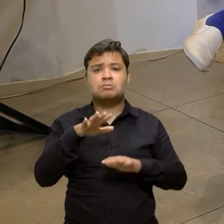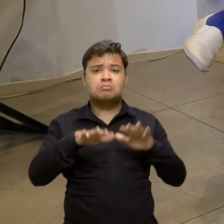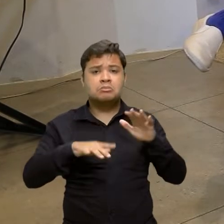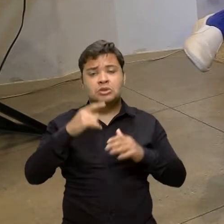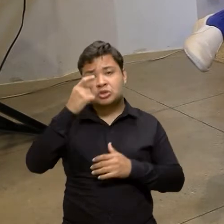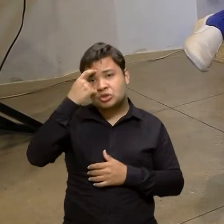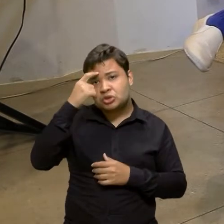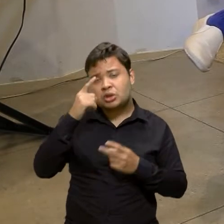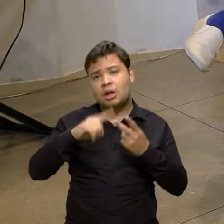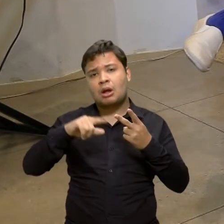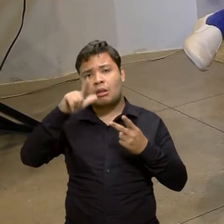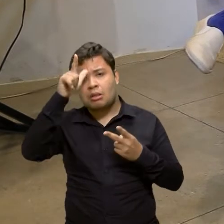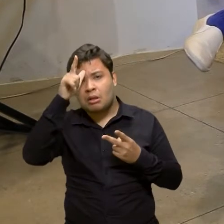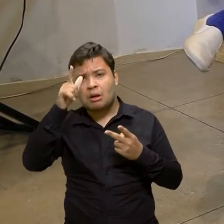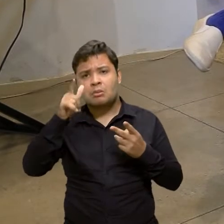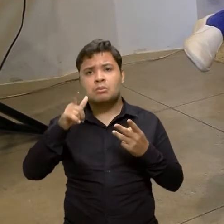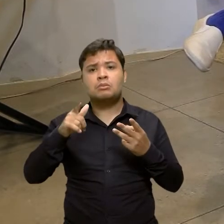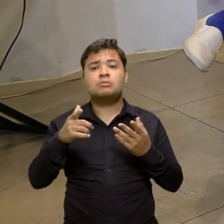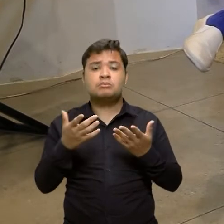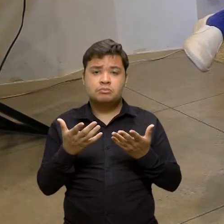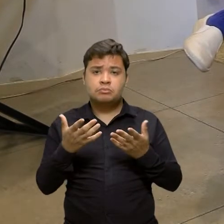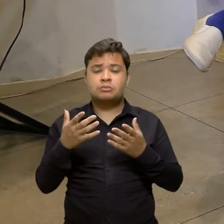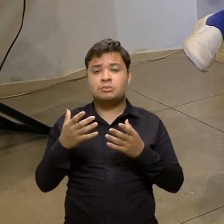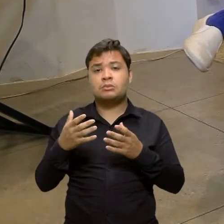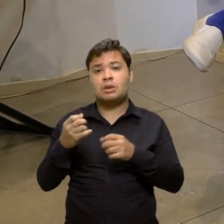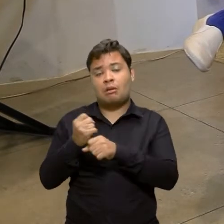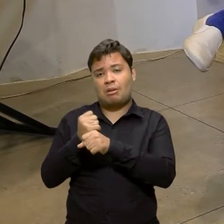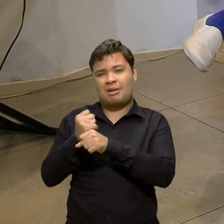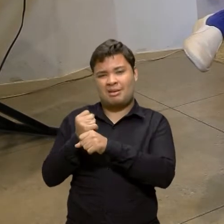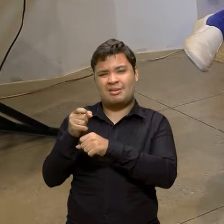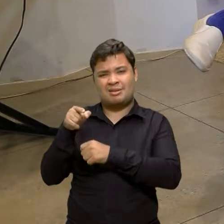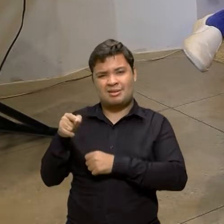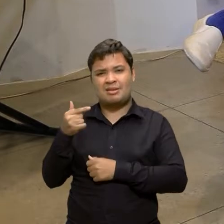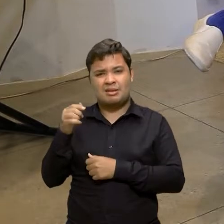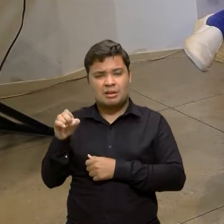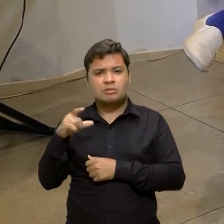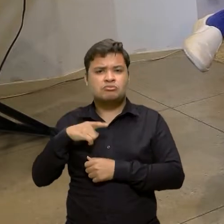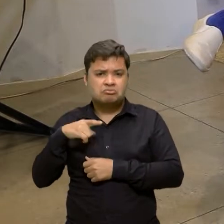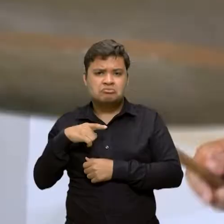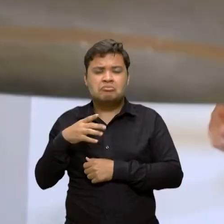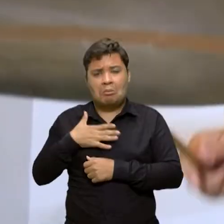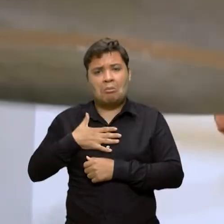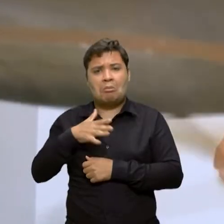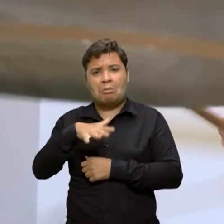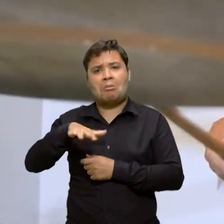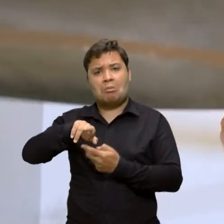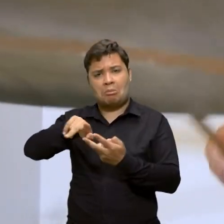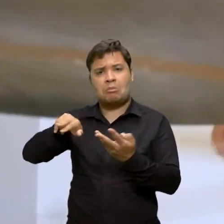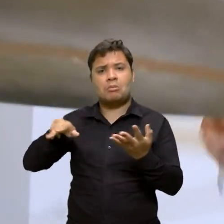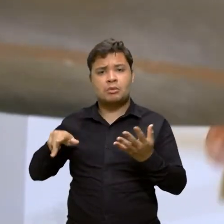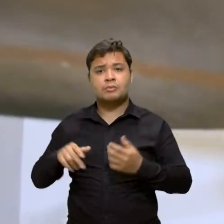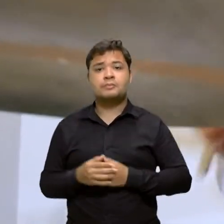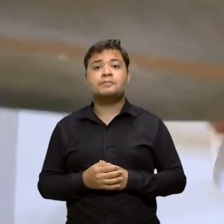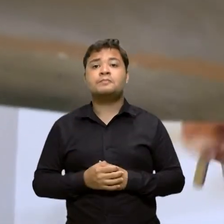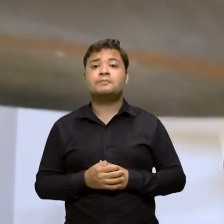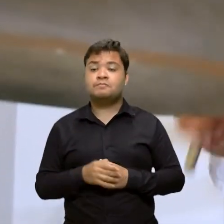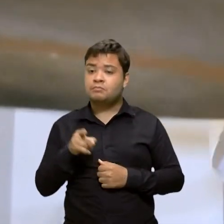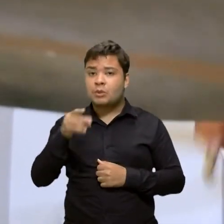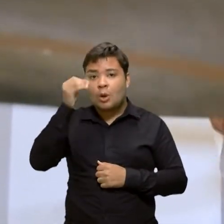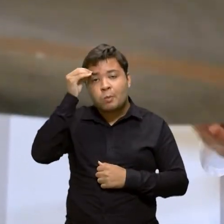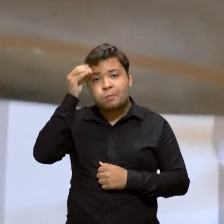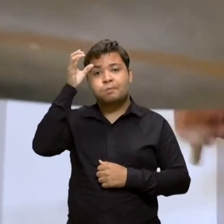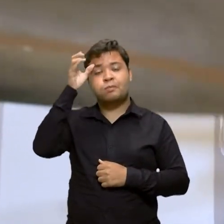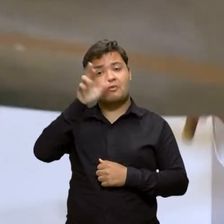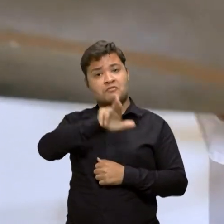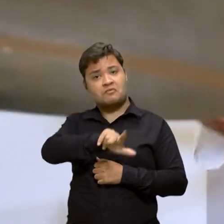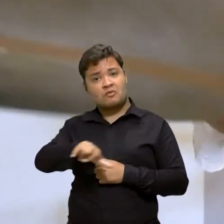indianos, alemães. A galera dos anos 70 tinha essa sacação muito interessante. Sabe? E com esses